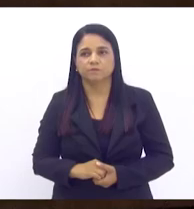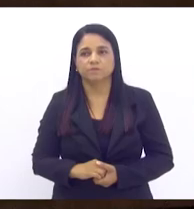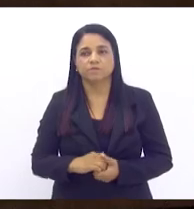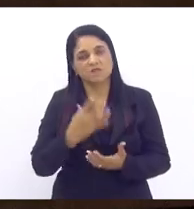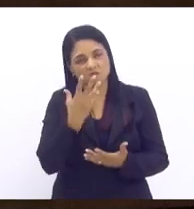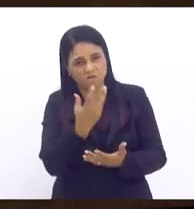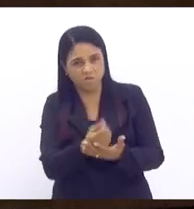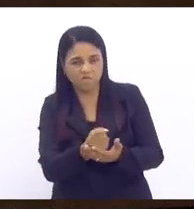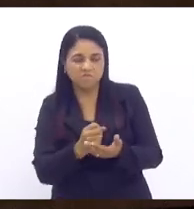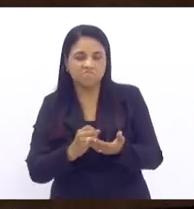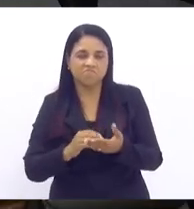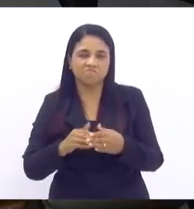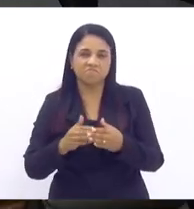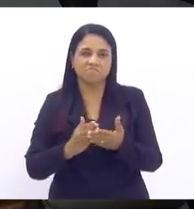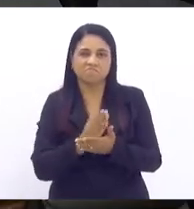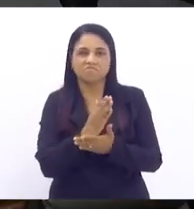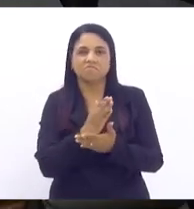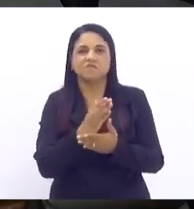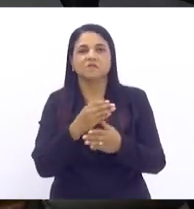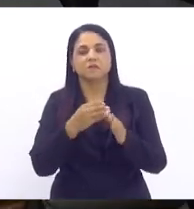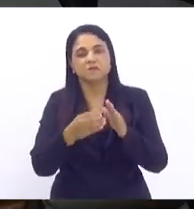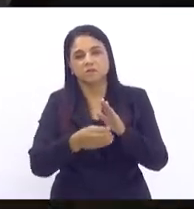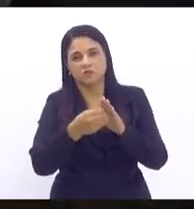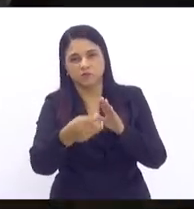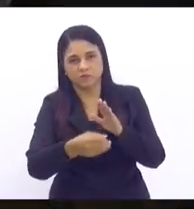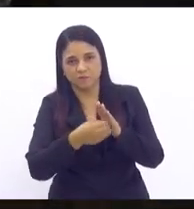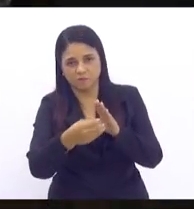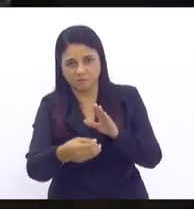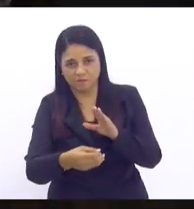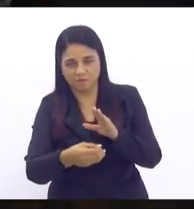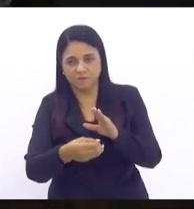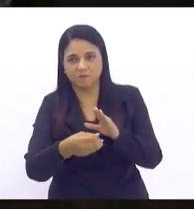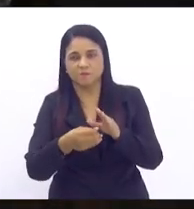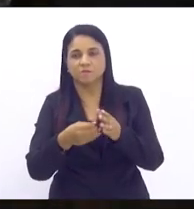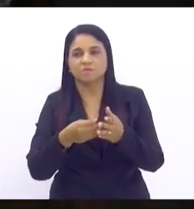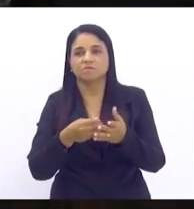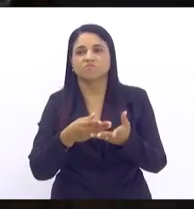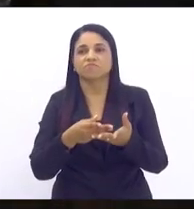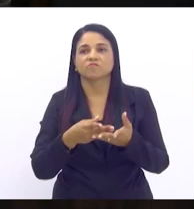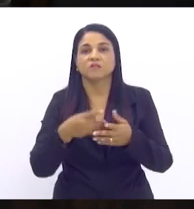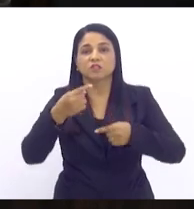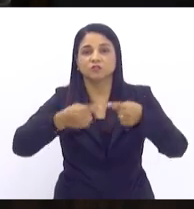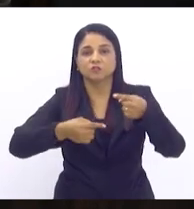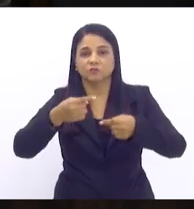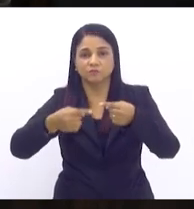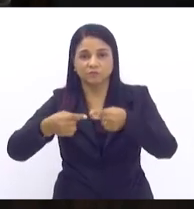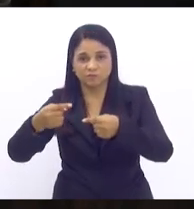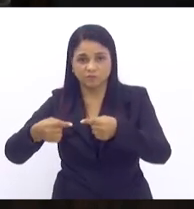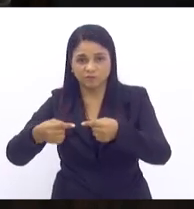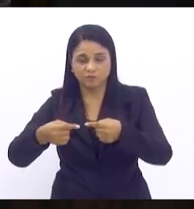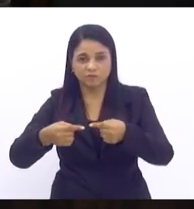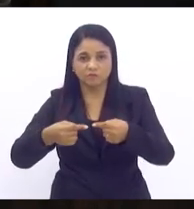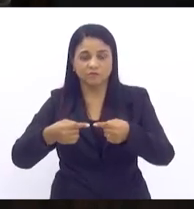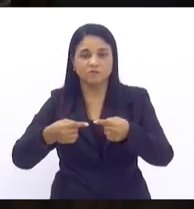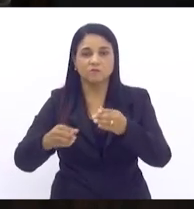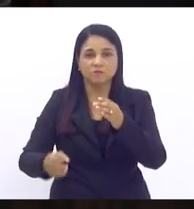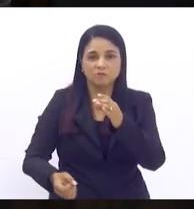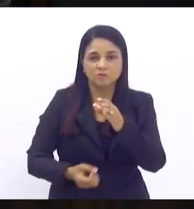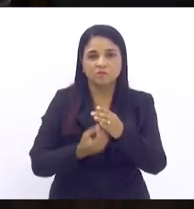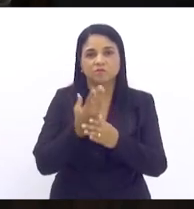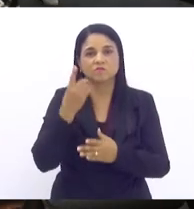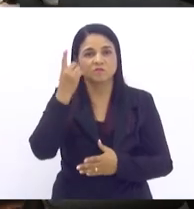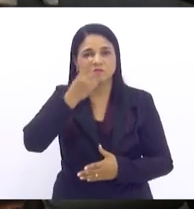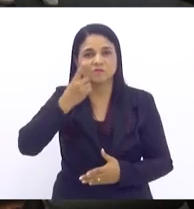Favorável, presidente. Com os pareceres emitidos, em discussão. Para discutir, deputado, o autor Douglas Rua.